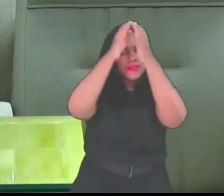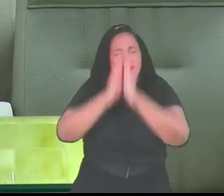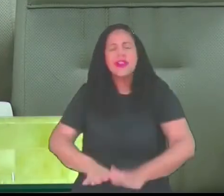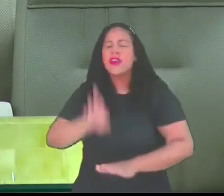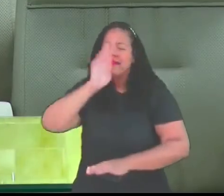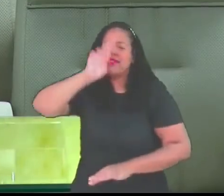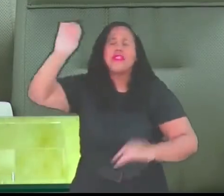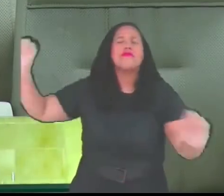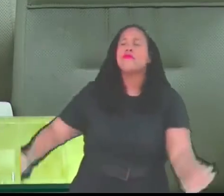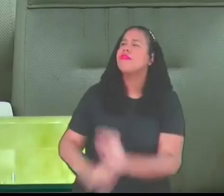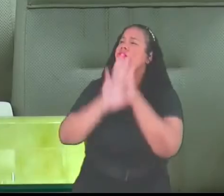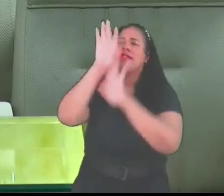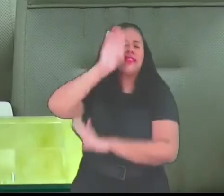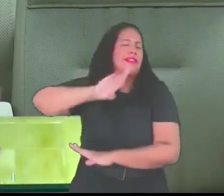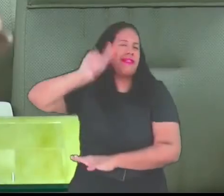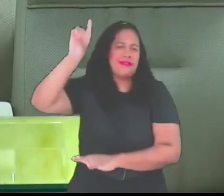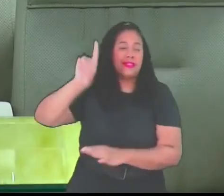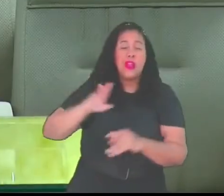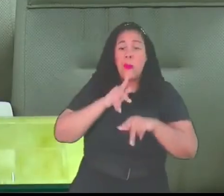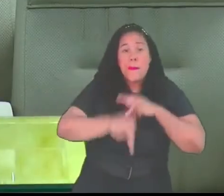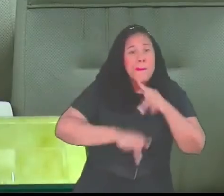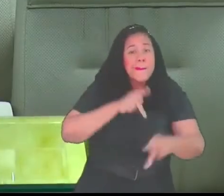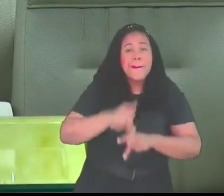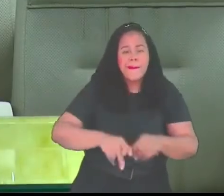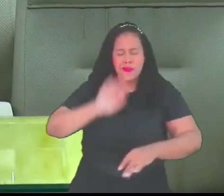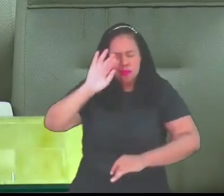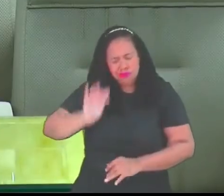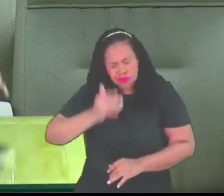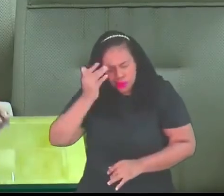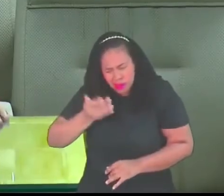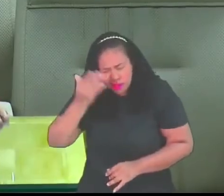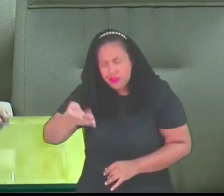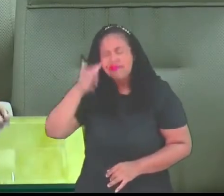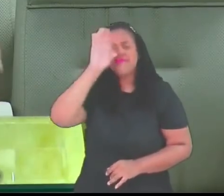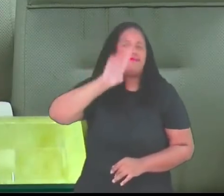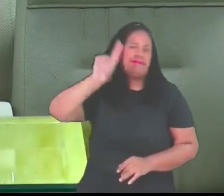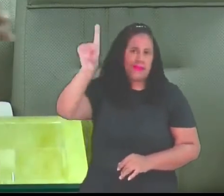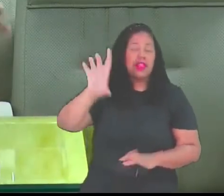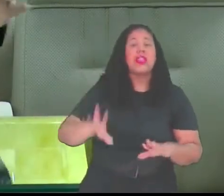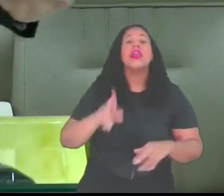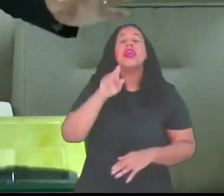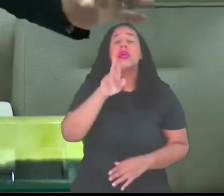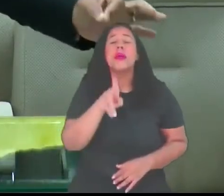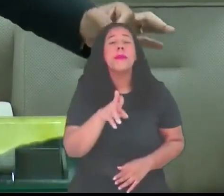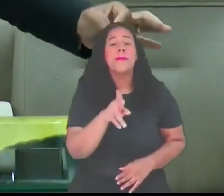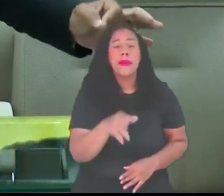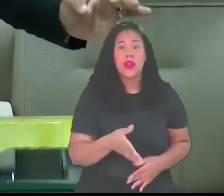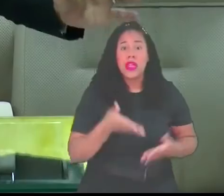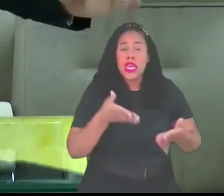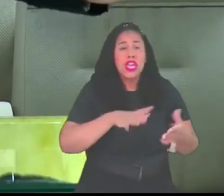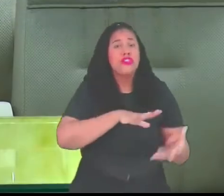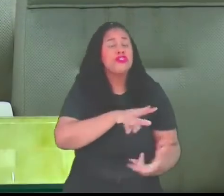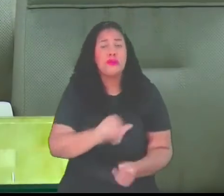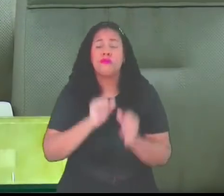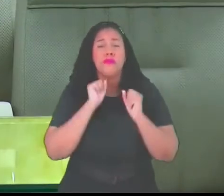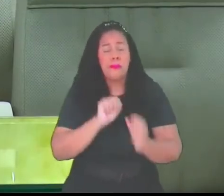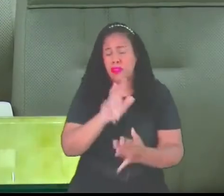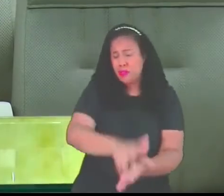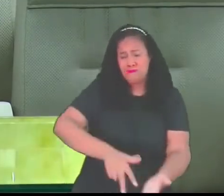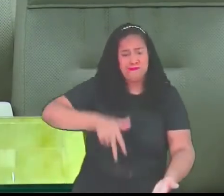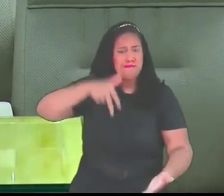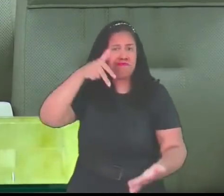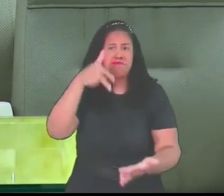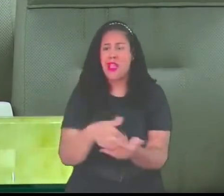povo glorificava a Deus. O povo reverenciava a Deus. Irmãos, este mundo todo pode se